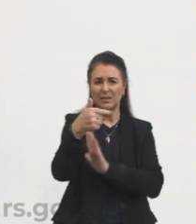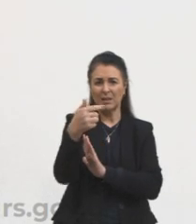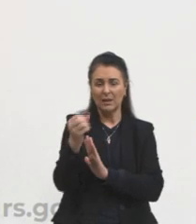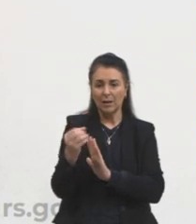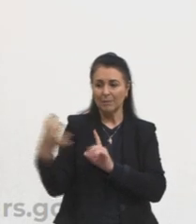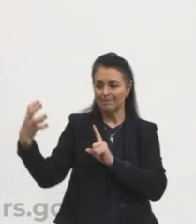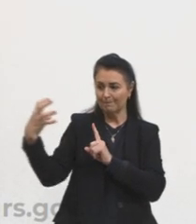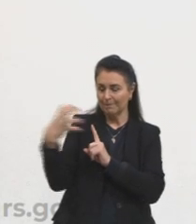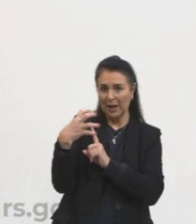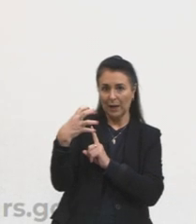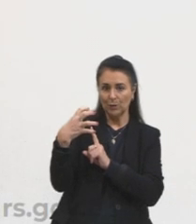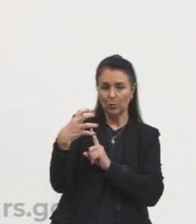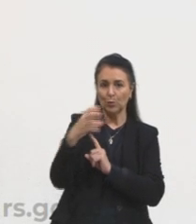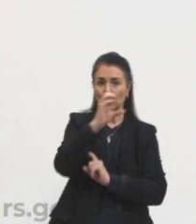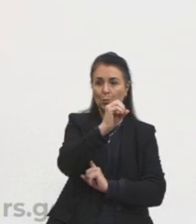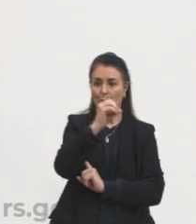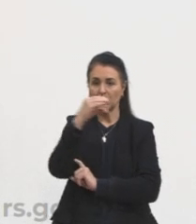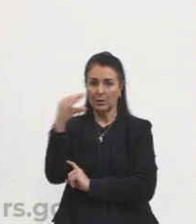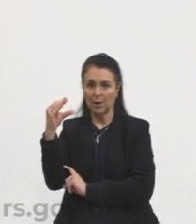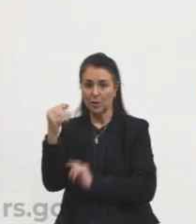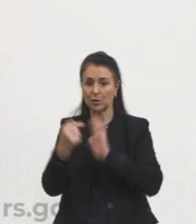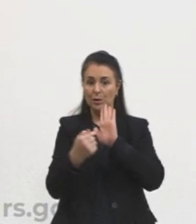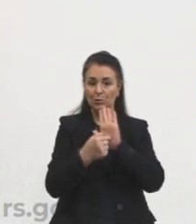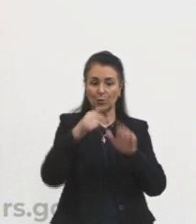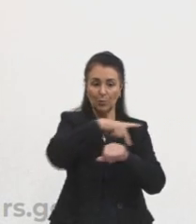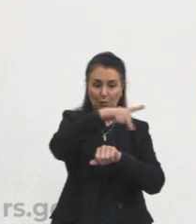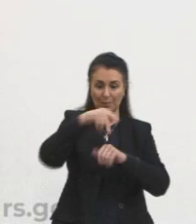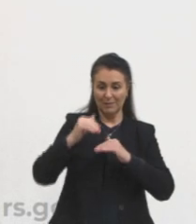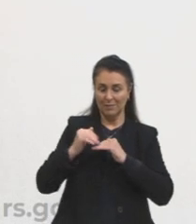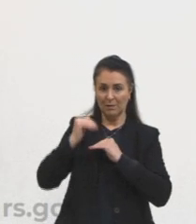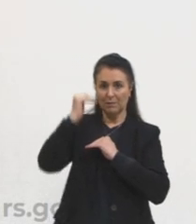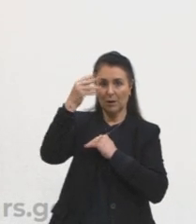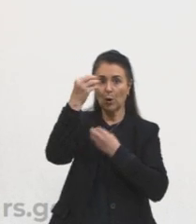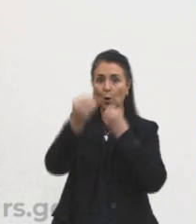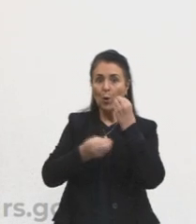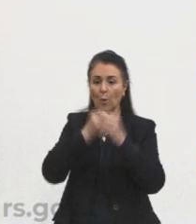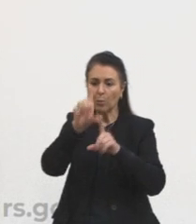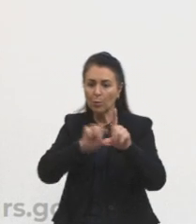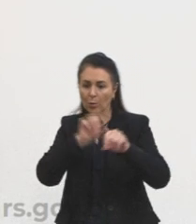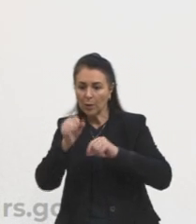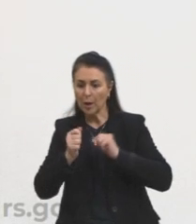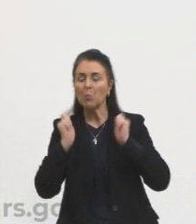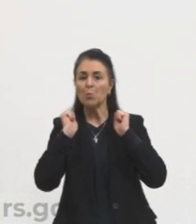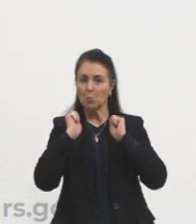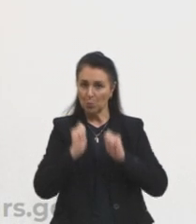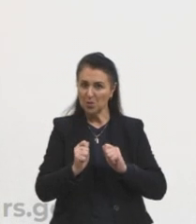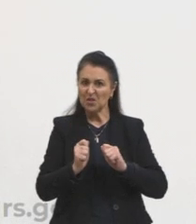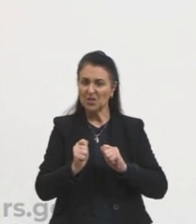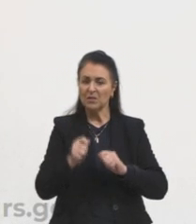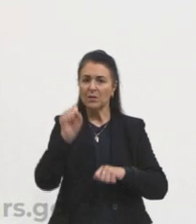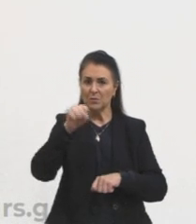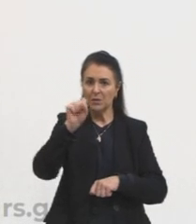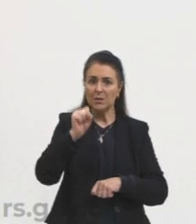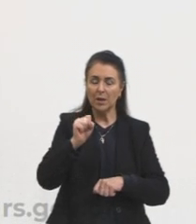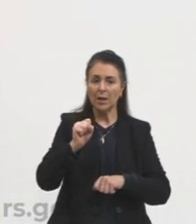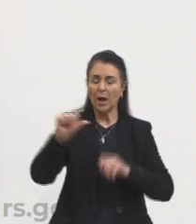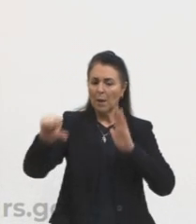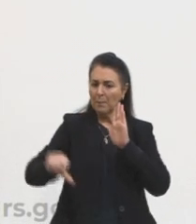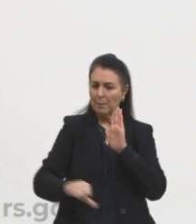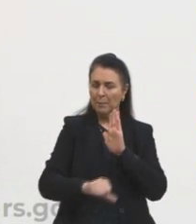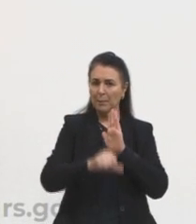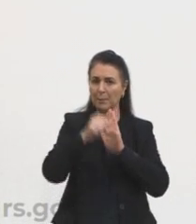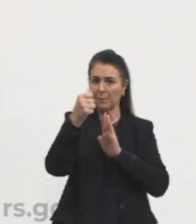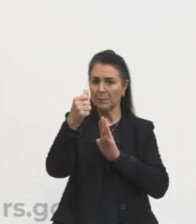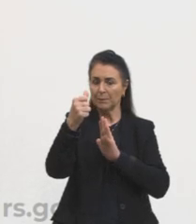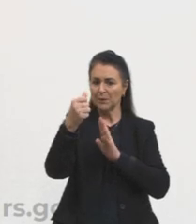no modo ocidental quando se mostrou para os países avançados como uma opção possível para a superação da crise de